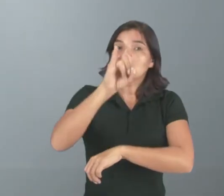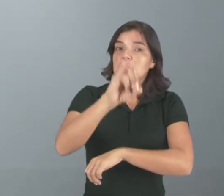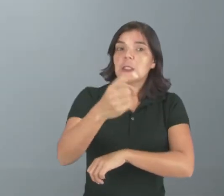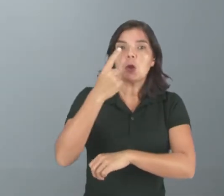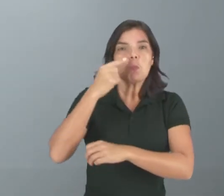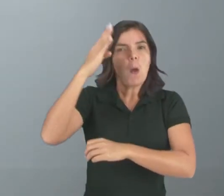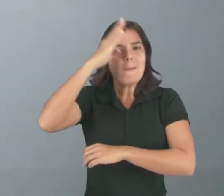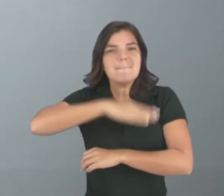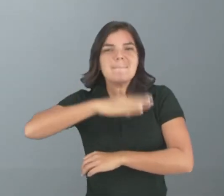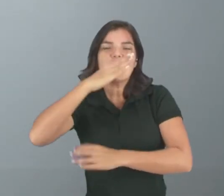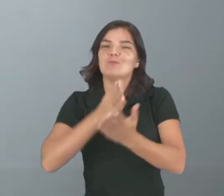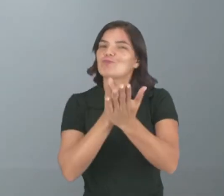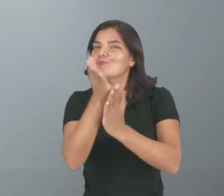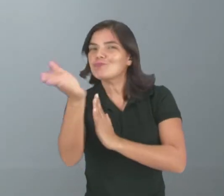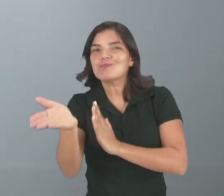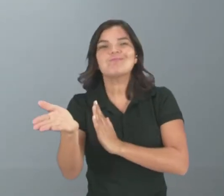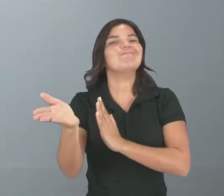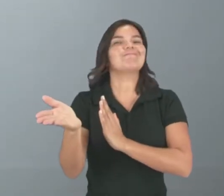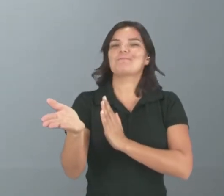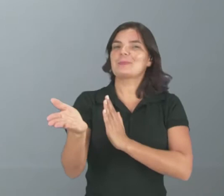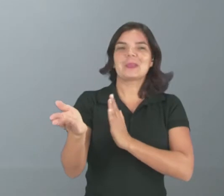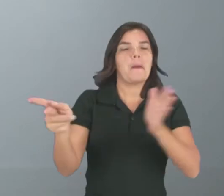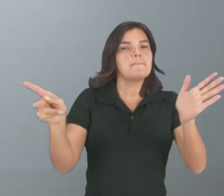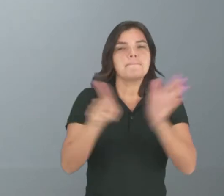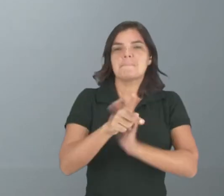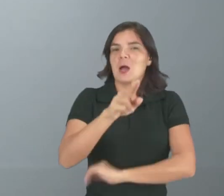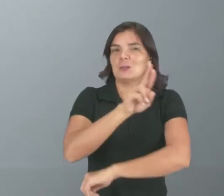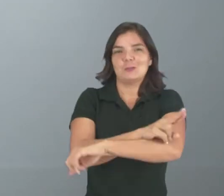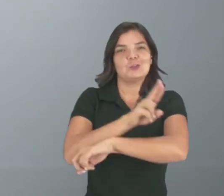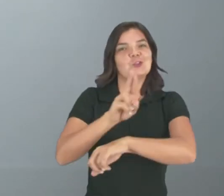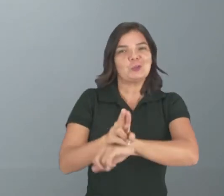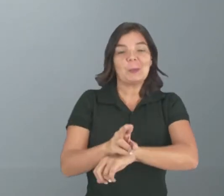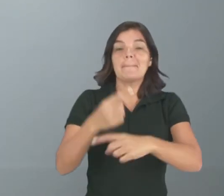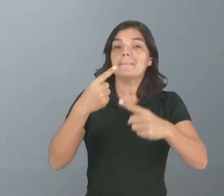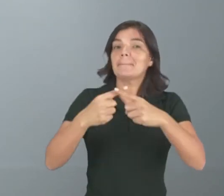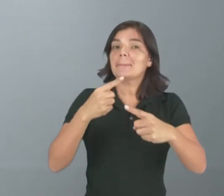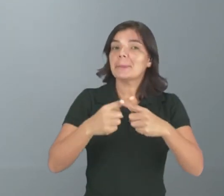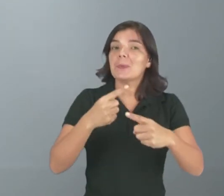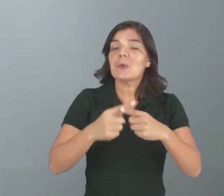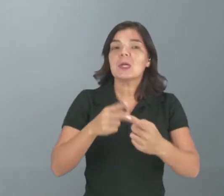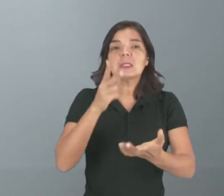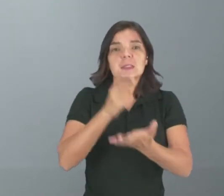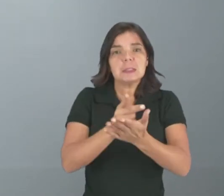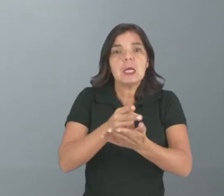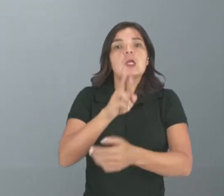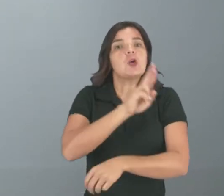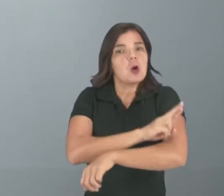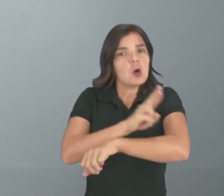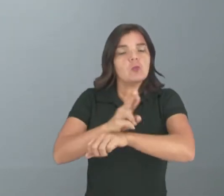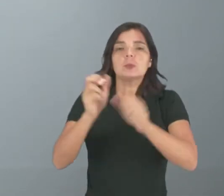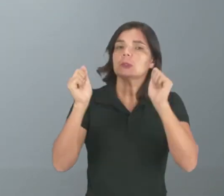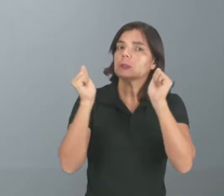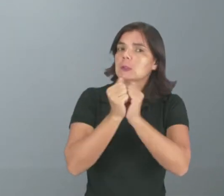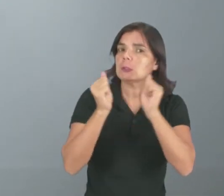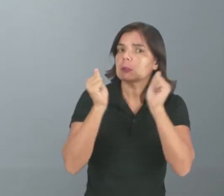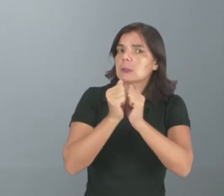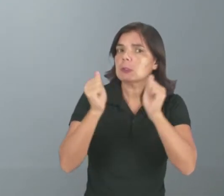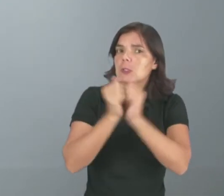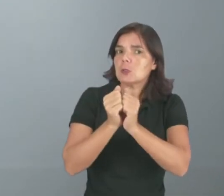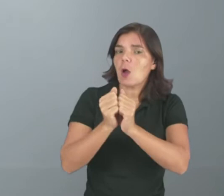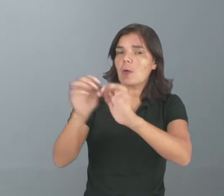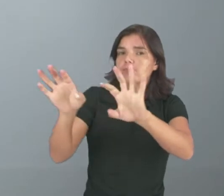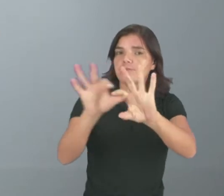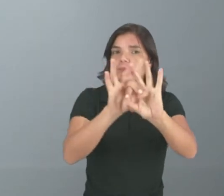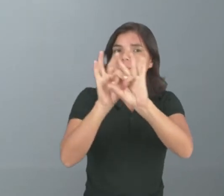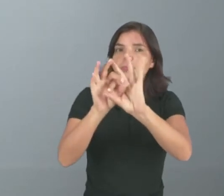procura o caminho do mal, ela já não faz parte de uma religião. Porque, sendo uma religião, ela está sendo